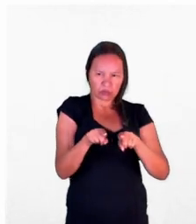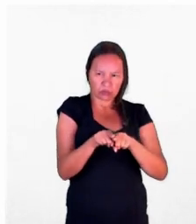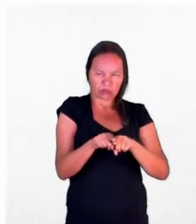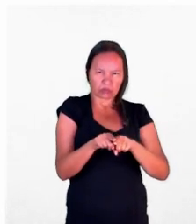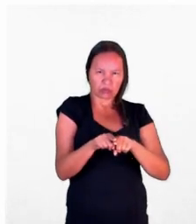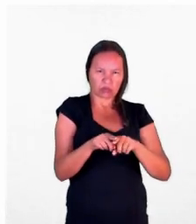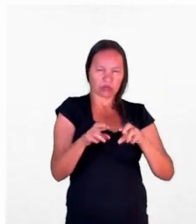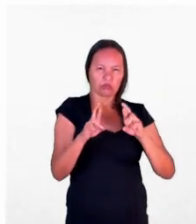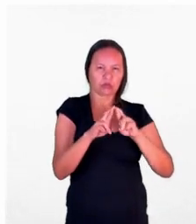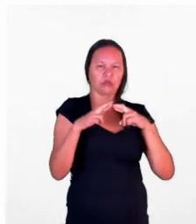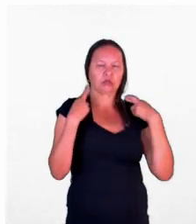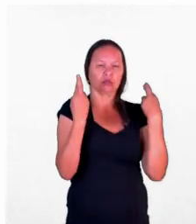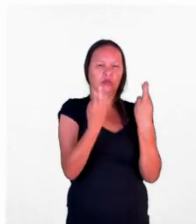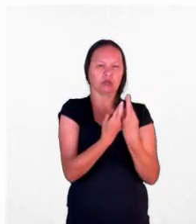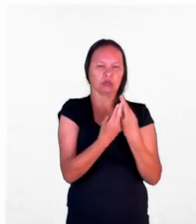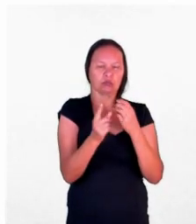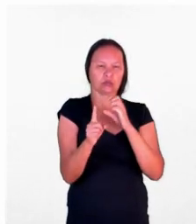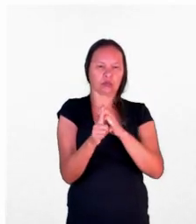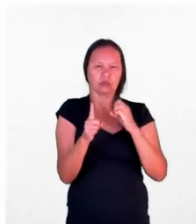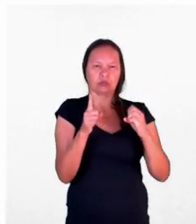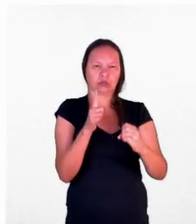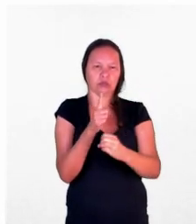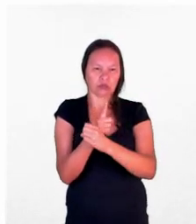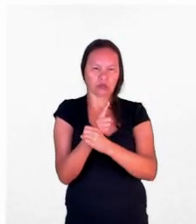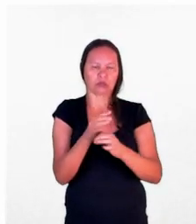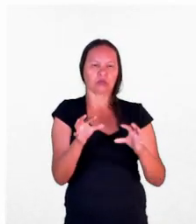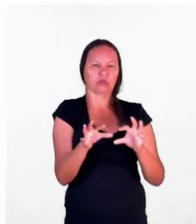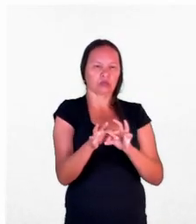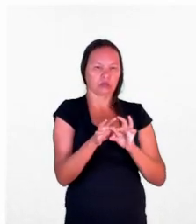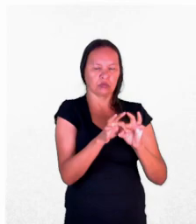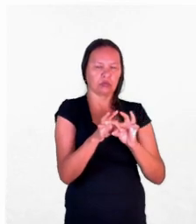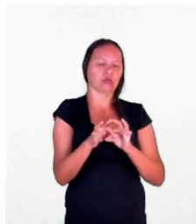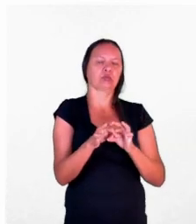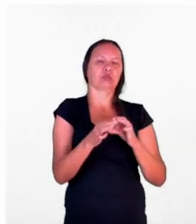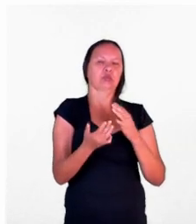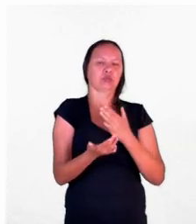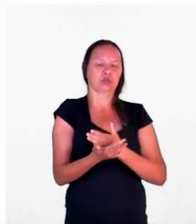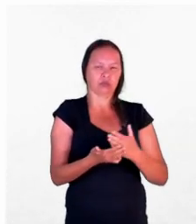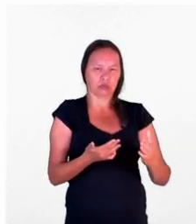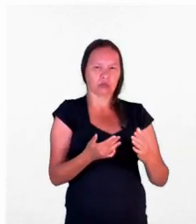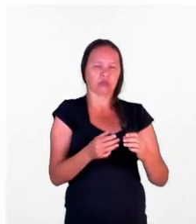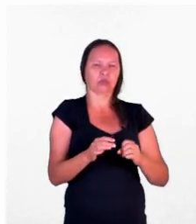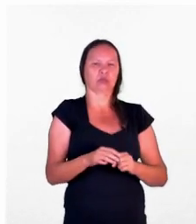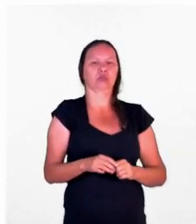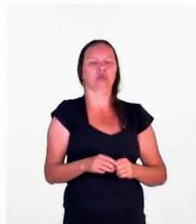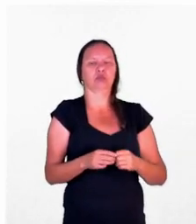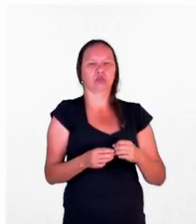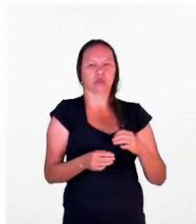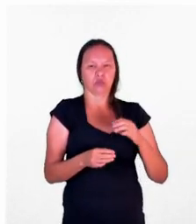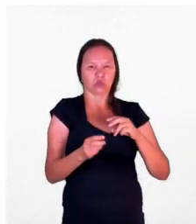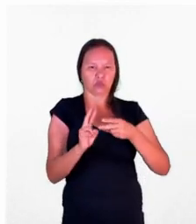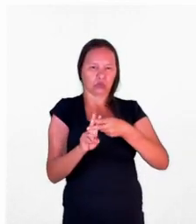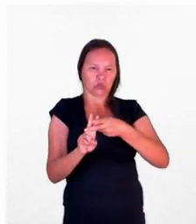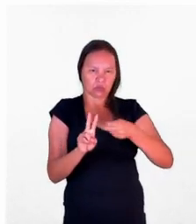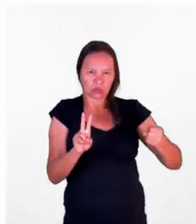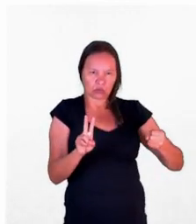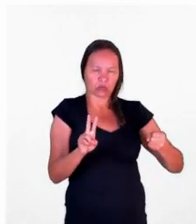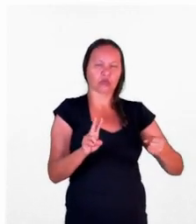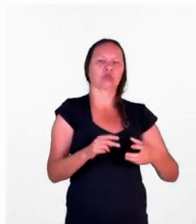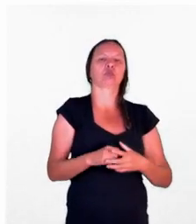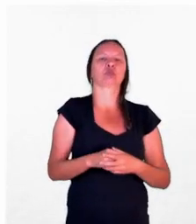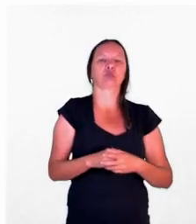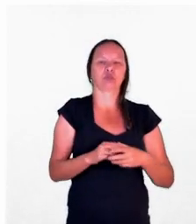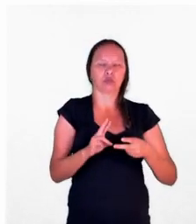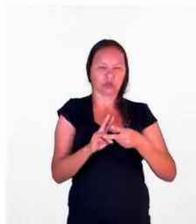periódicas com sociedade civil organizada e nesse inquérito com o cren da Unifesp e com inters da